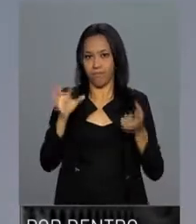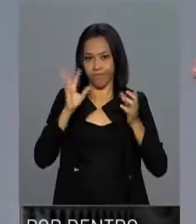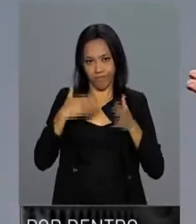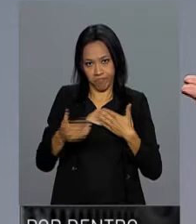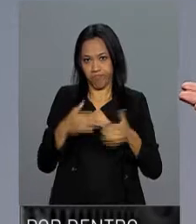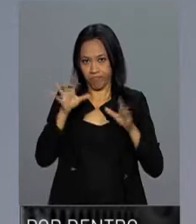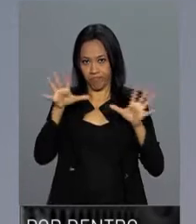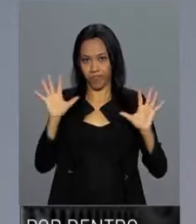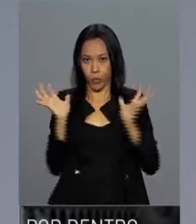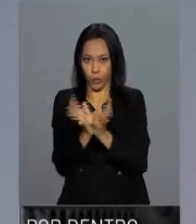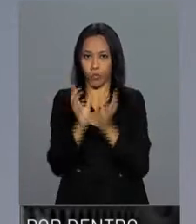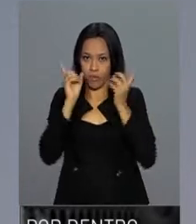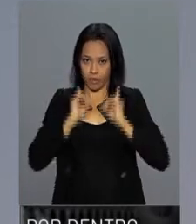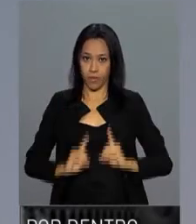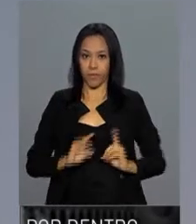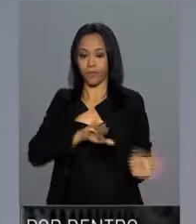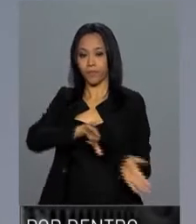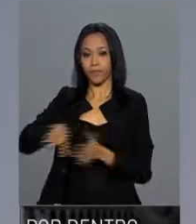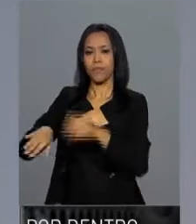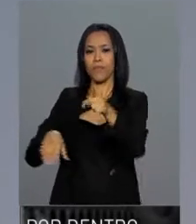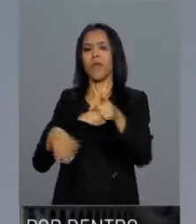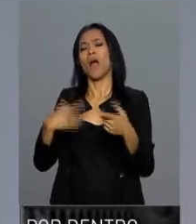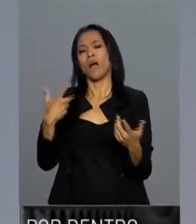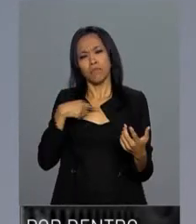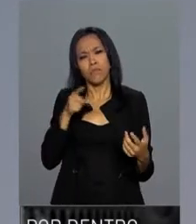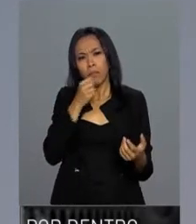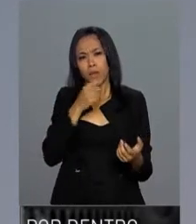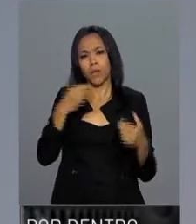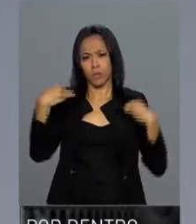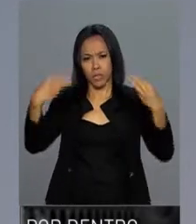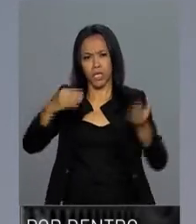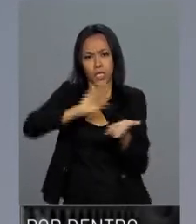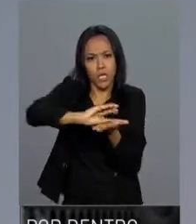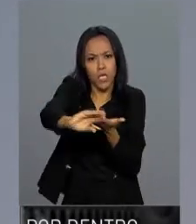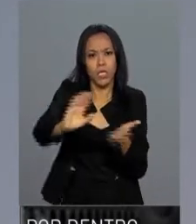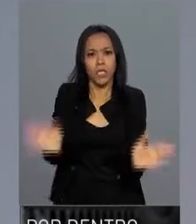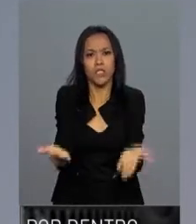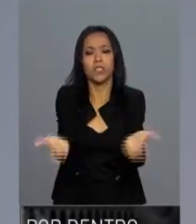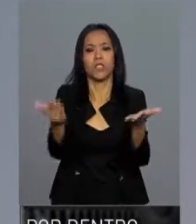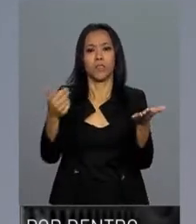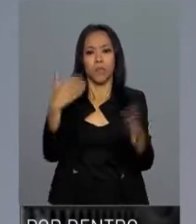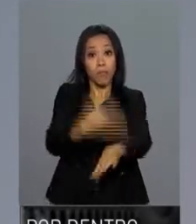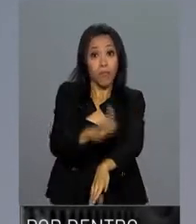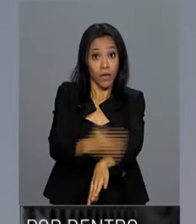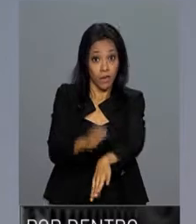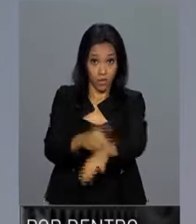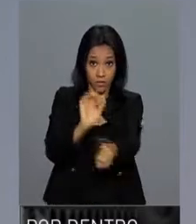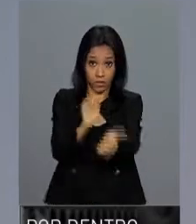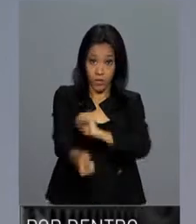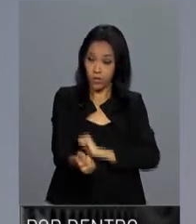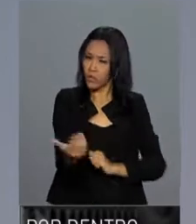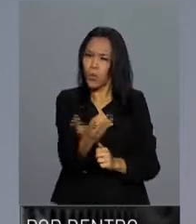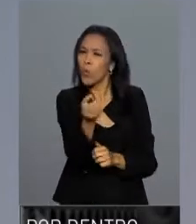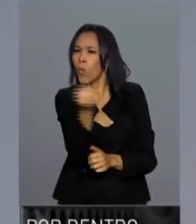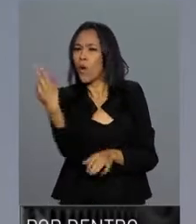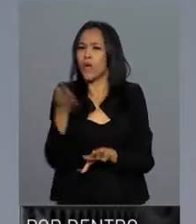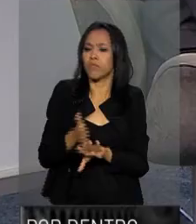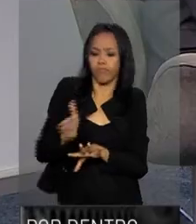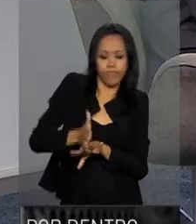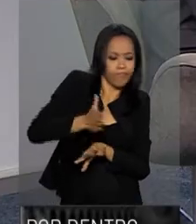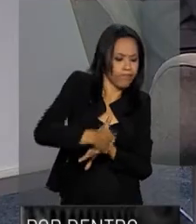ministério do esporte também investe nessa questão social da inclusão social e também é de estimular a prática esportiva que iniciativas são essas